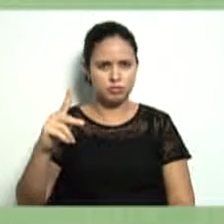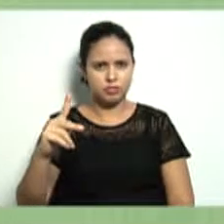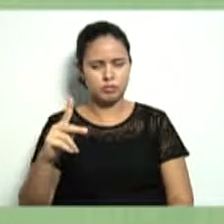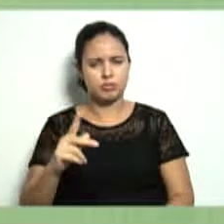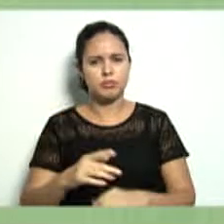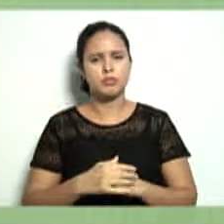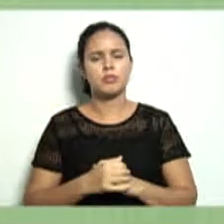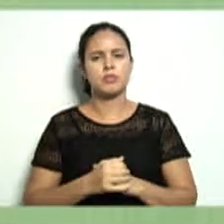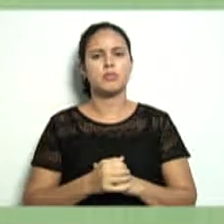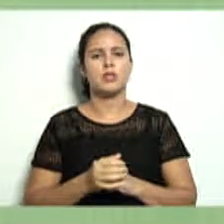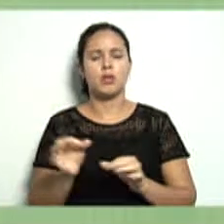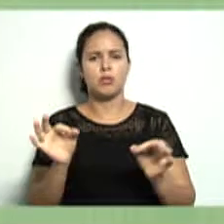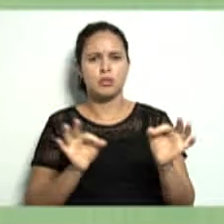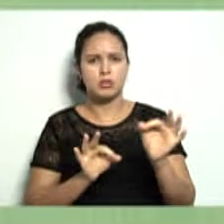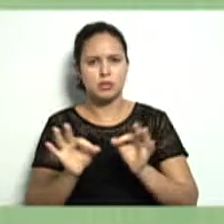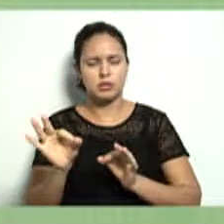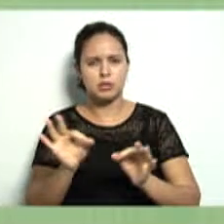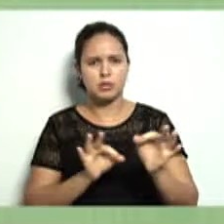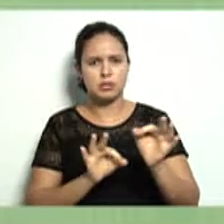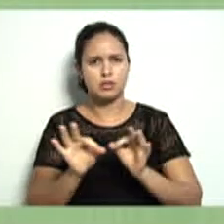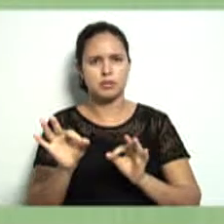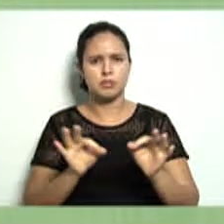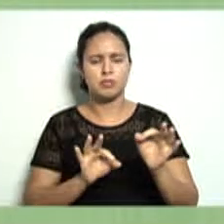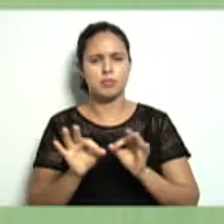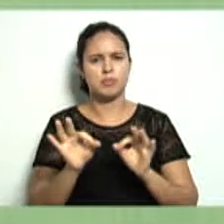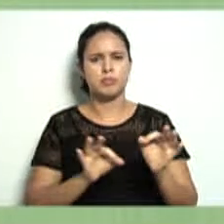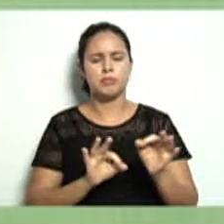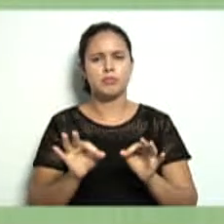a organização